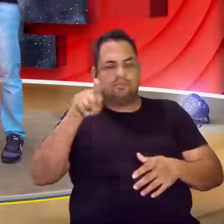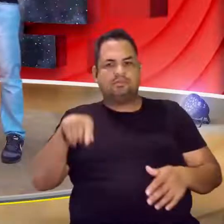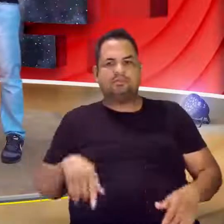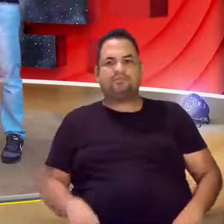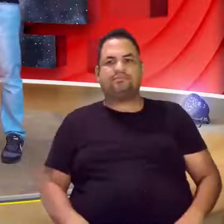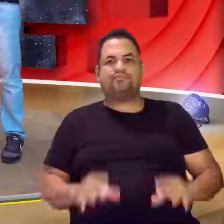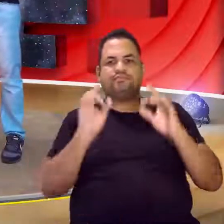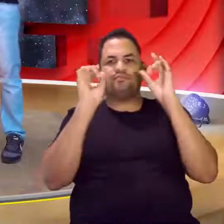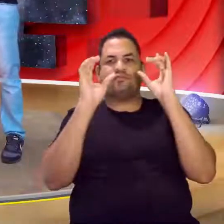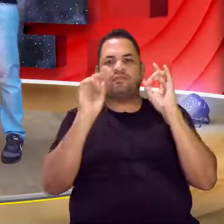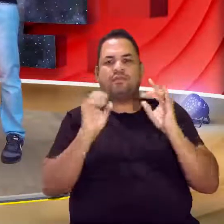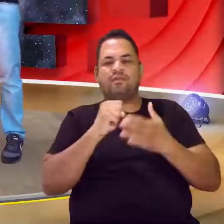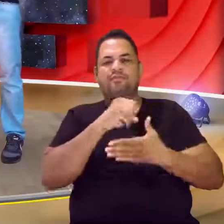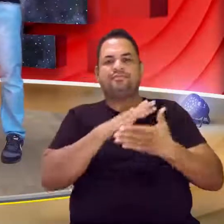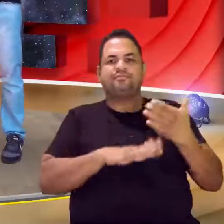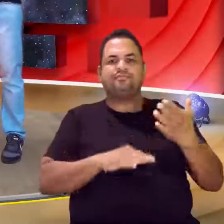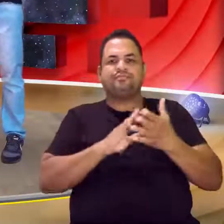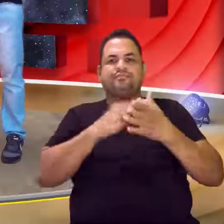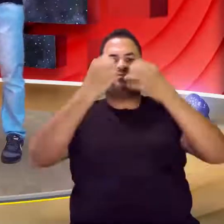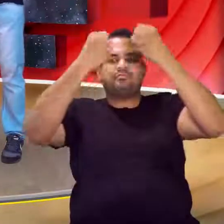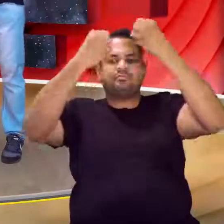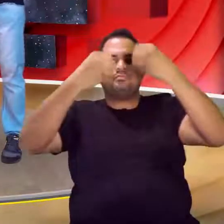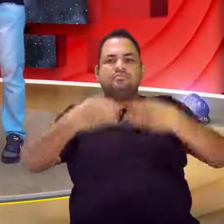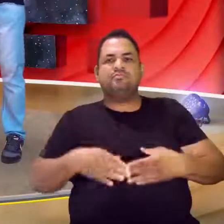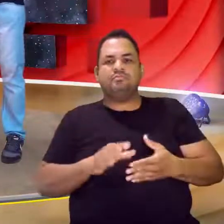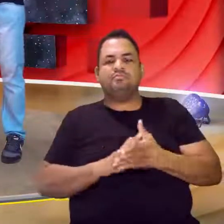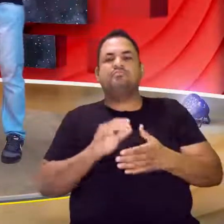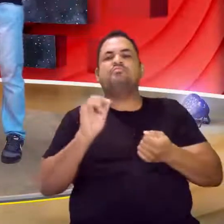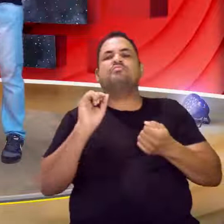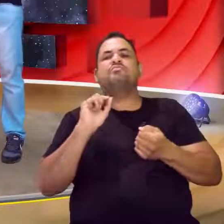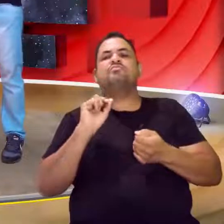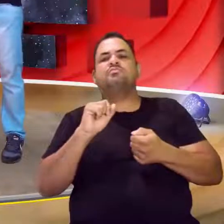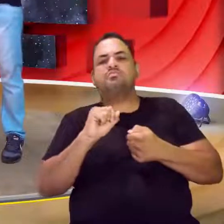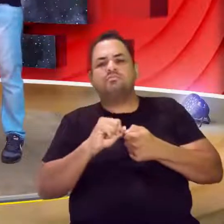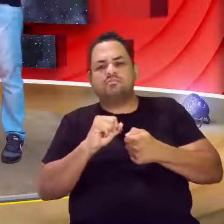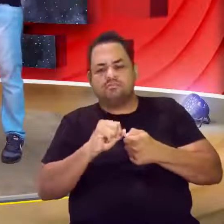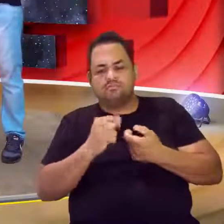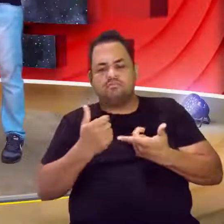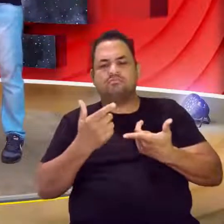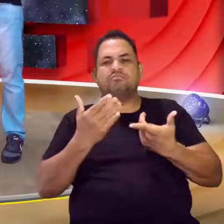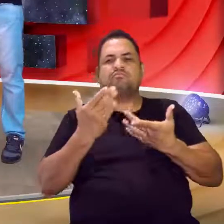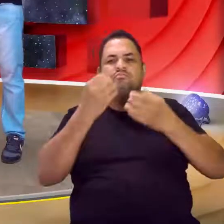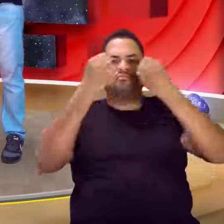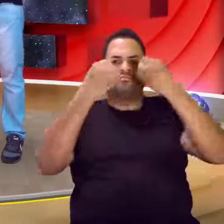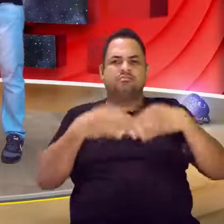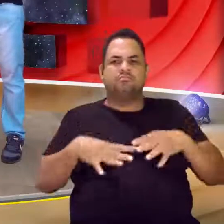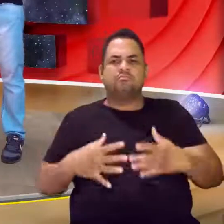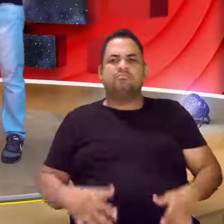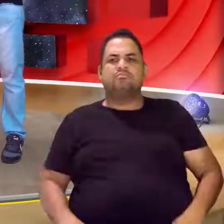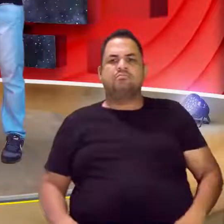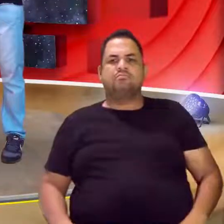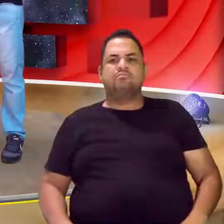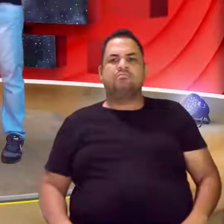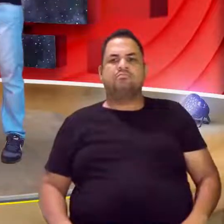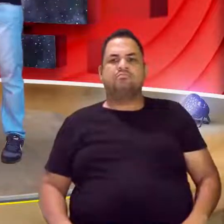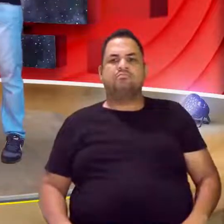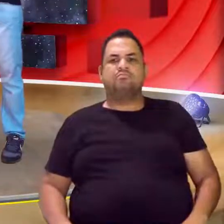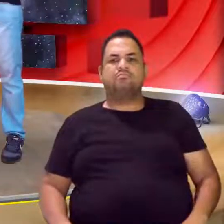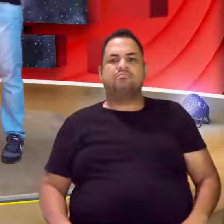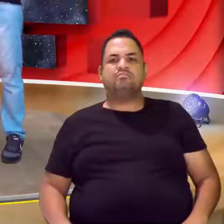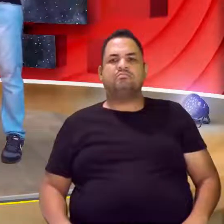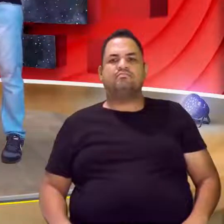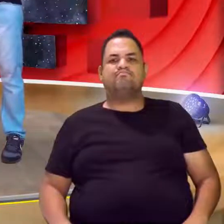agora. Vocês viram que nessa questão ele explicou o que era para ser feito, ele falou de despesa, Beleza. Olha, eu